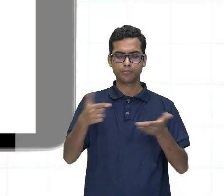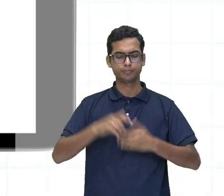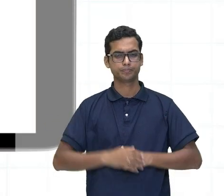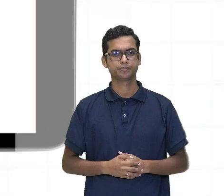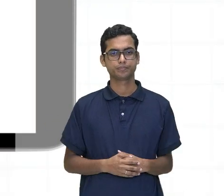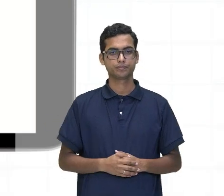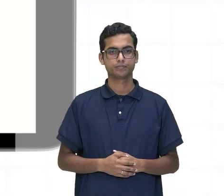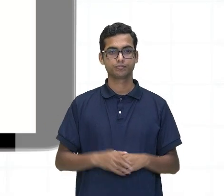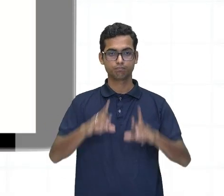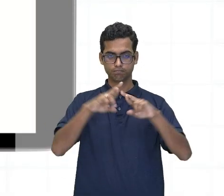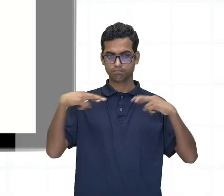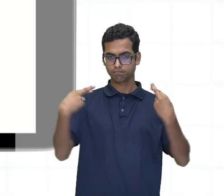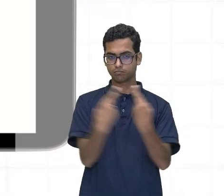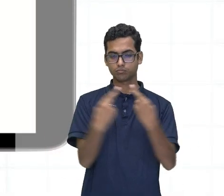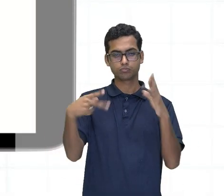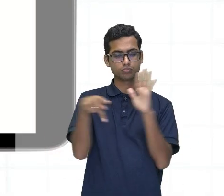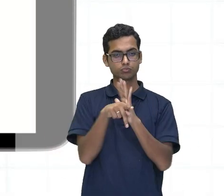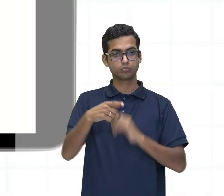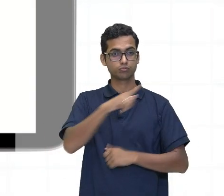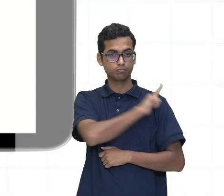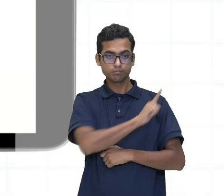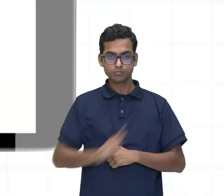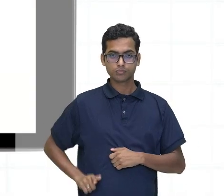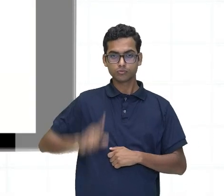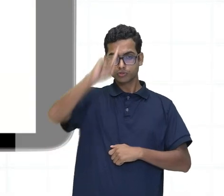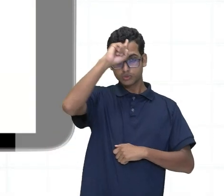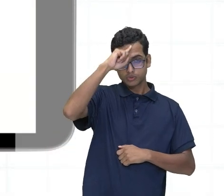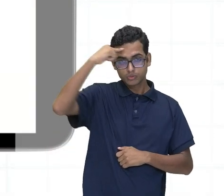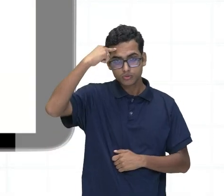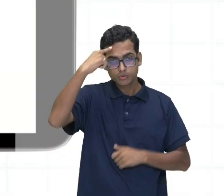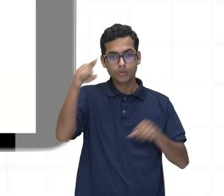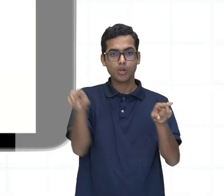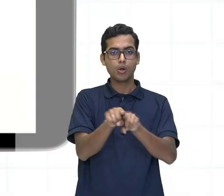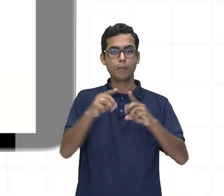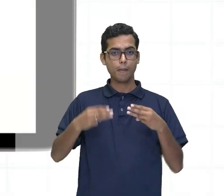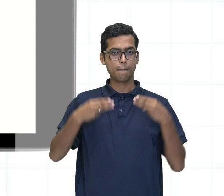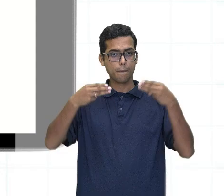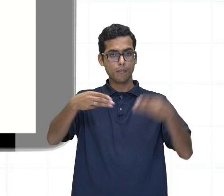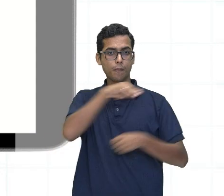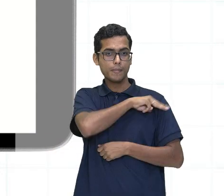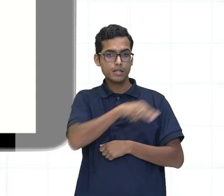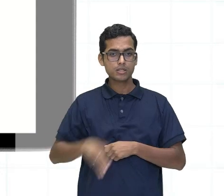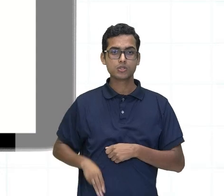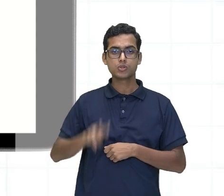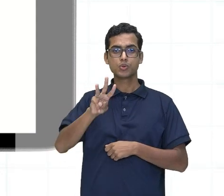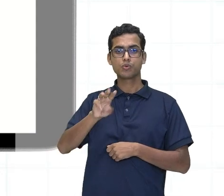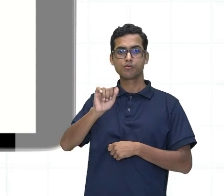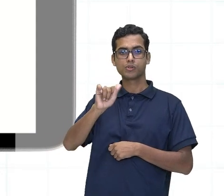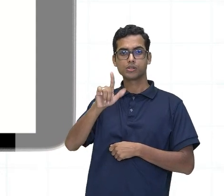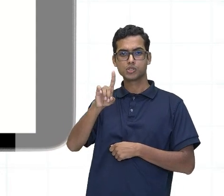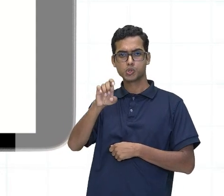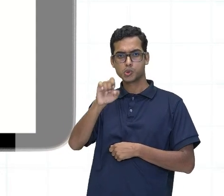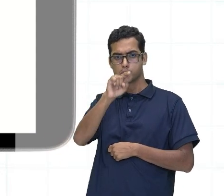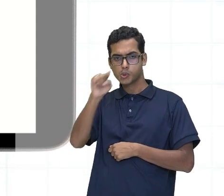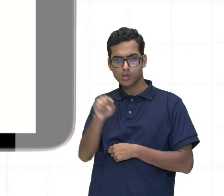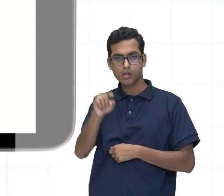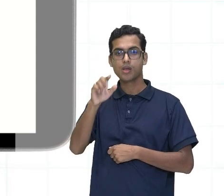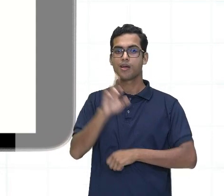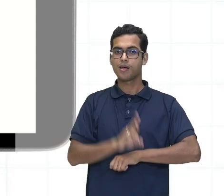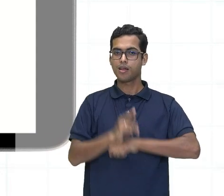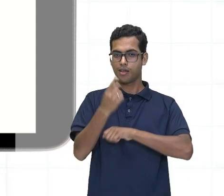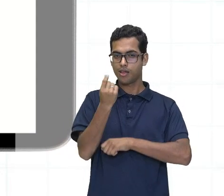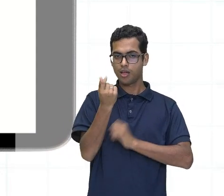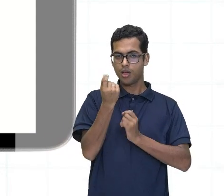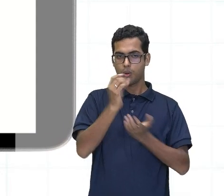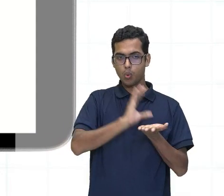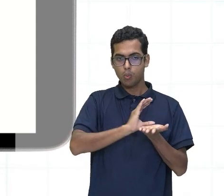em reunião com o governador Wilson Lima, ministro Valdez Góes garantiu o repasse de recursos para a compra de alimentos, água e itens de